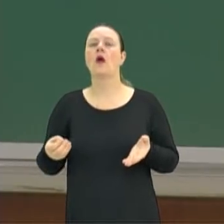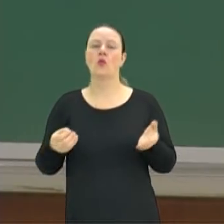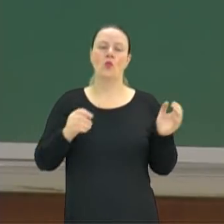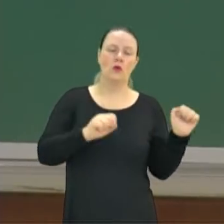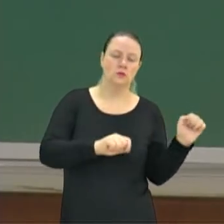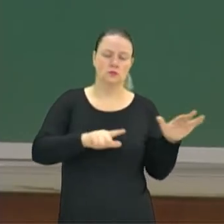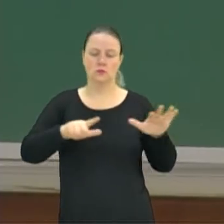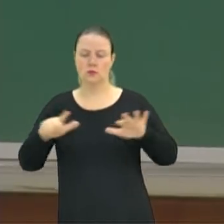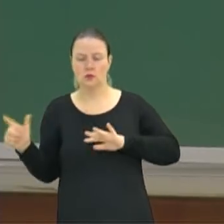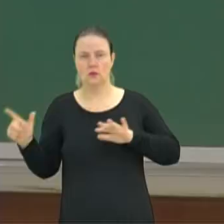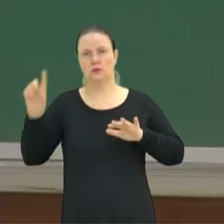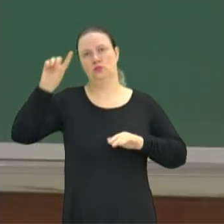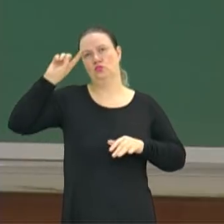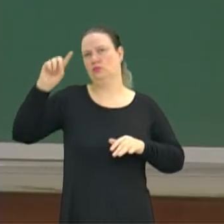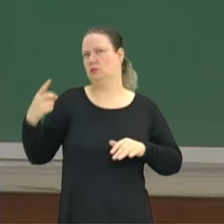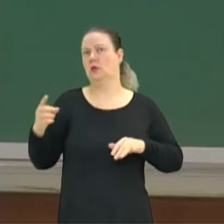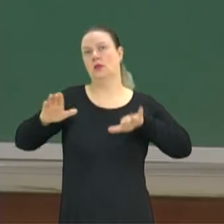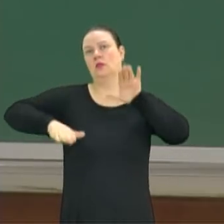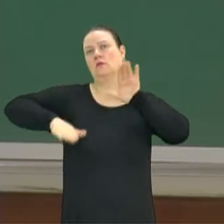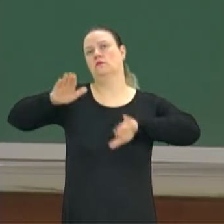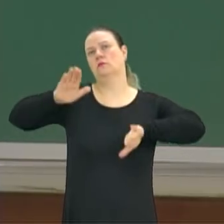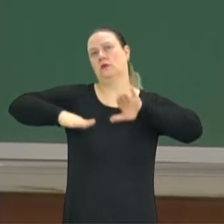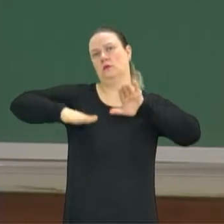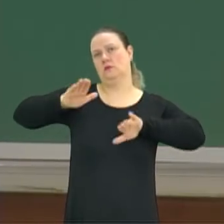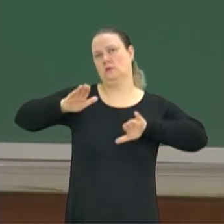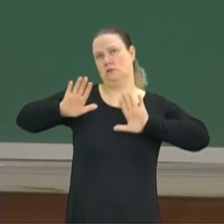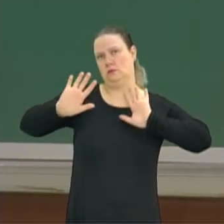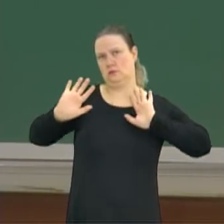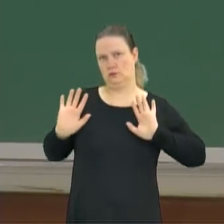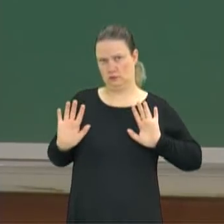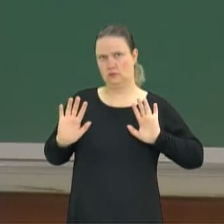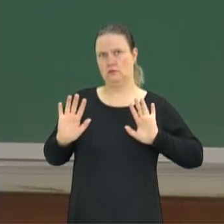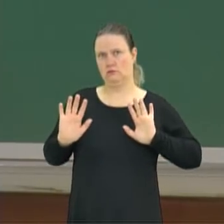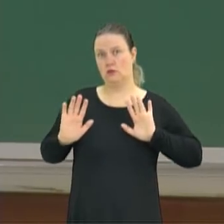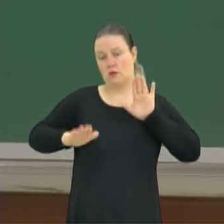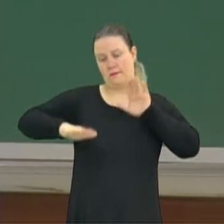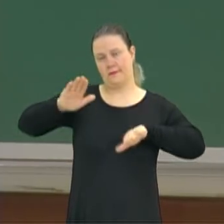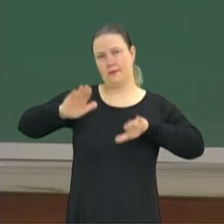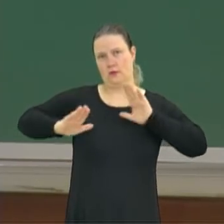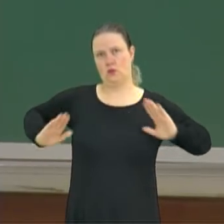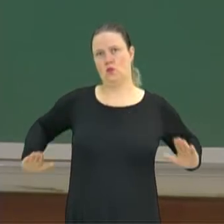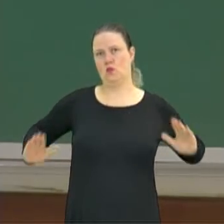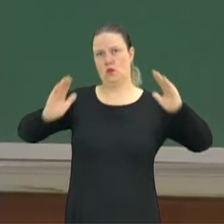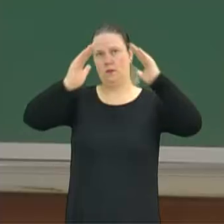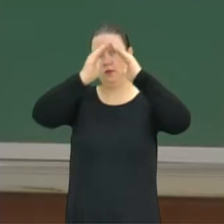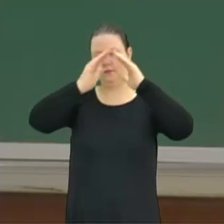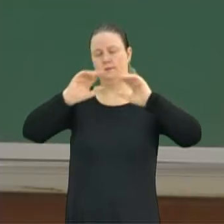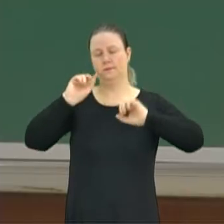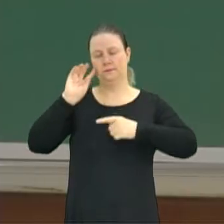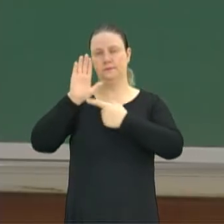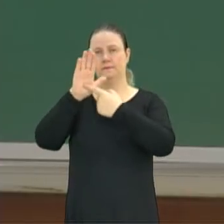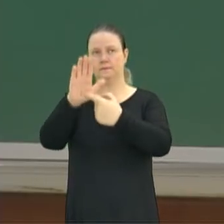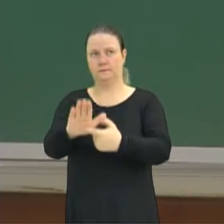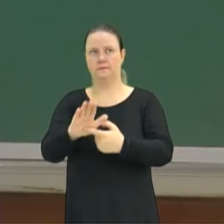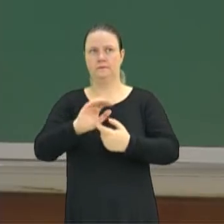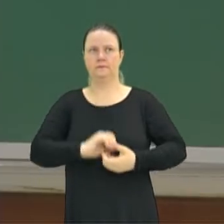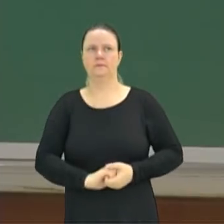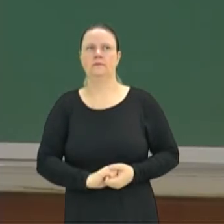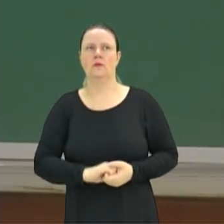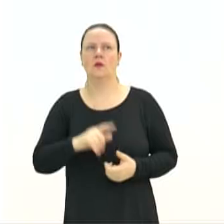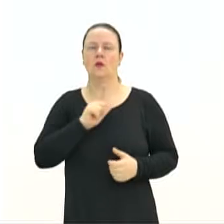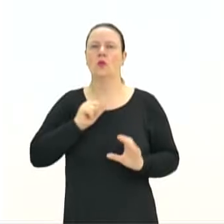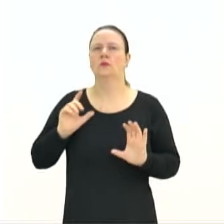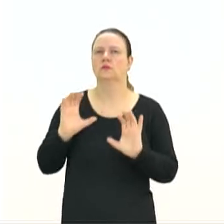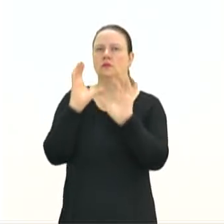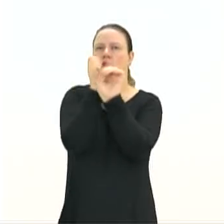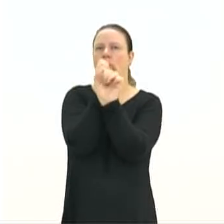semana, ao longo de um dia, depende do tipo de pirâmide que está sendo mostrado para vocês. Mas é sempre um número, está mostrando um número de